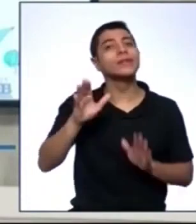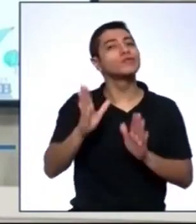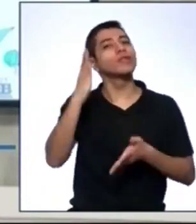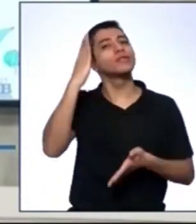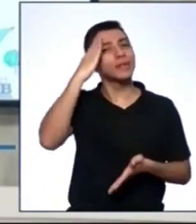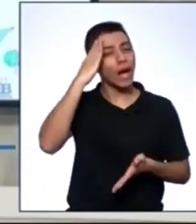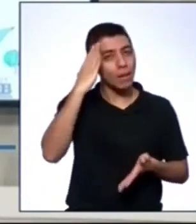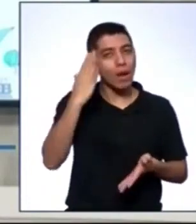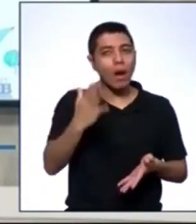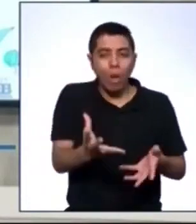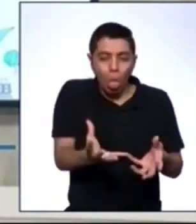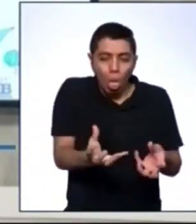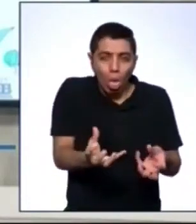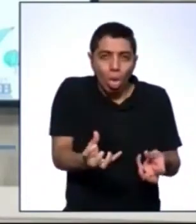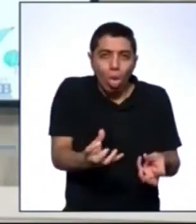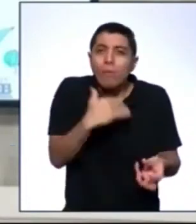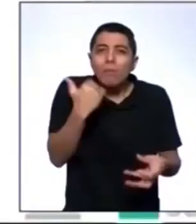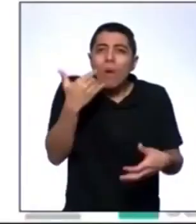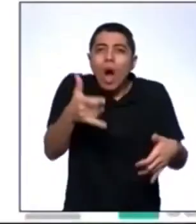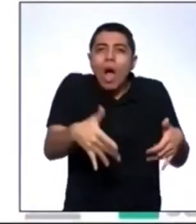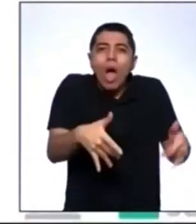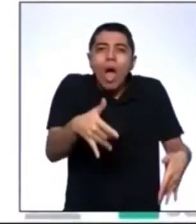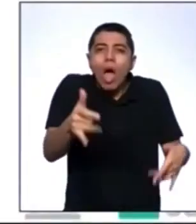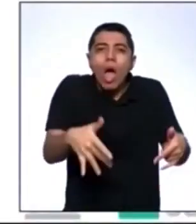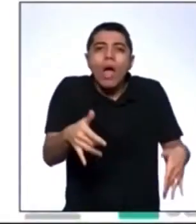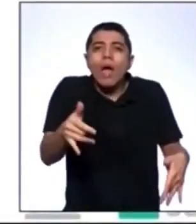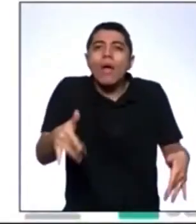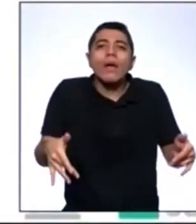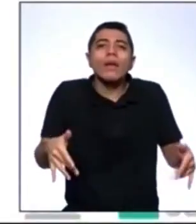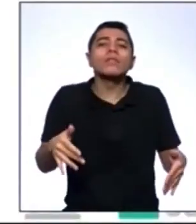matéria orgânica morta? Olha lá, ó, vai aumentar os